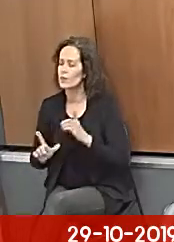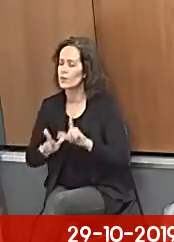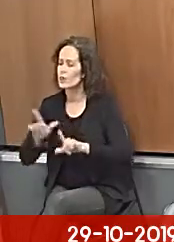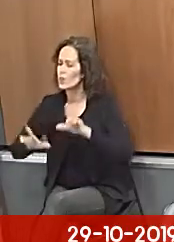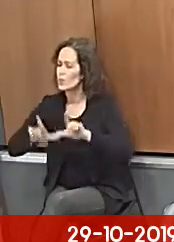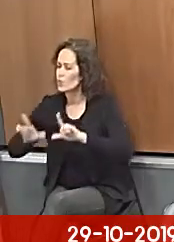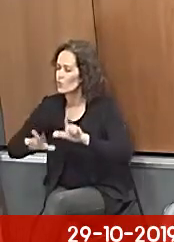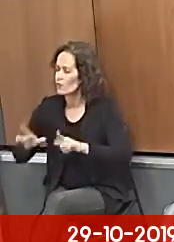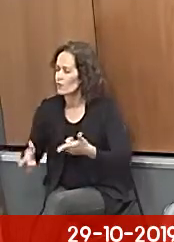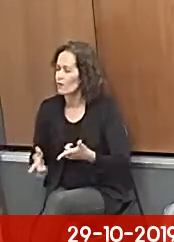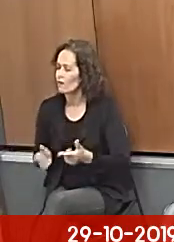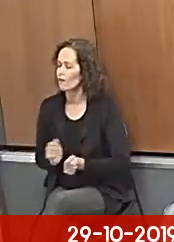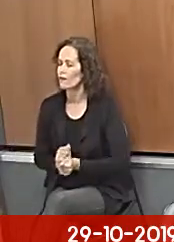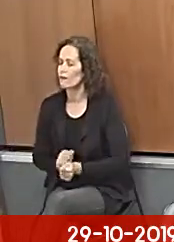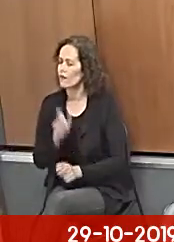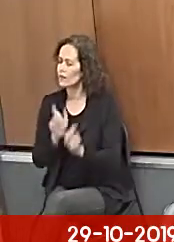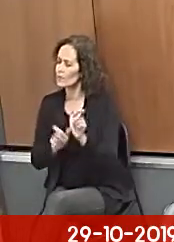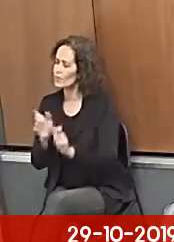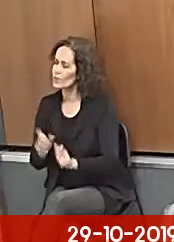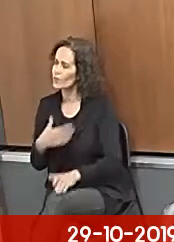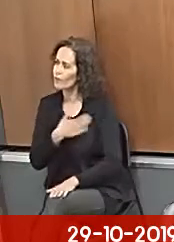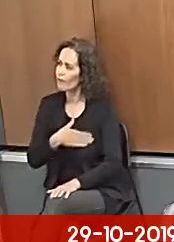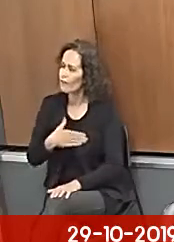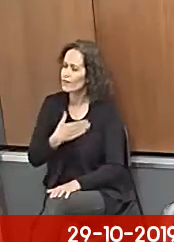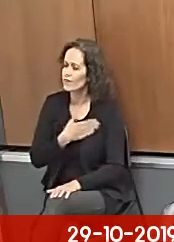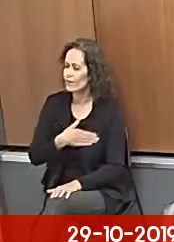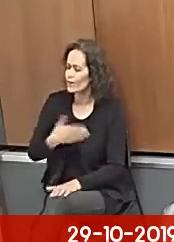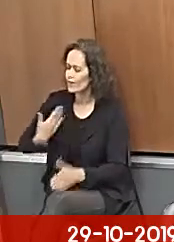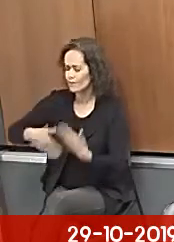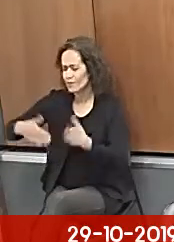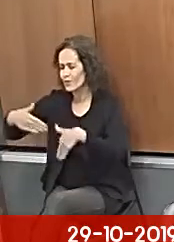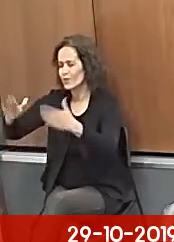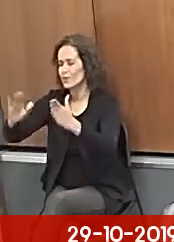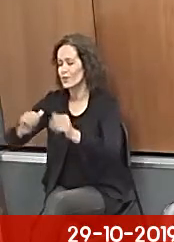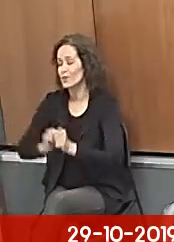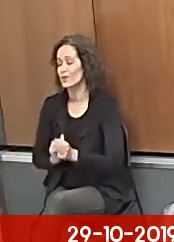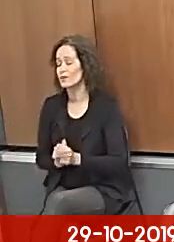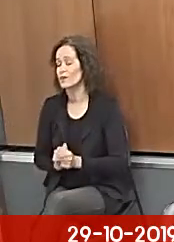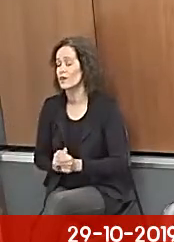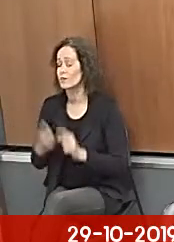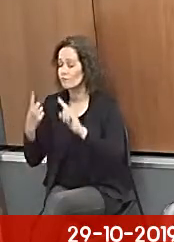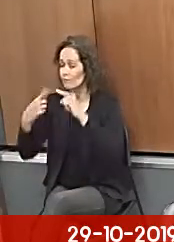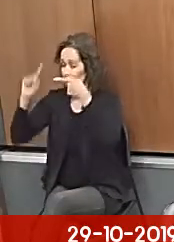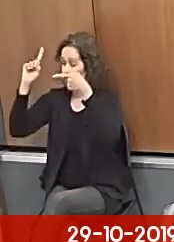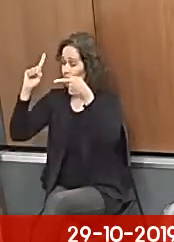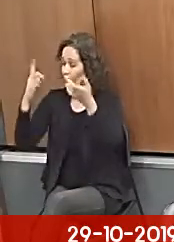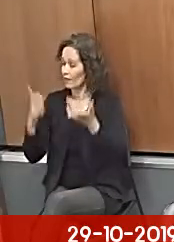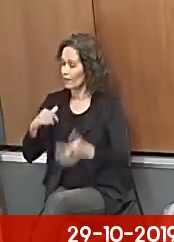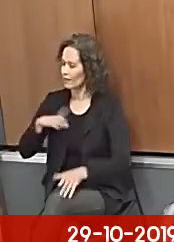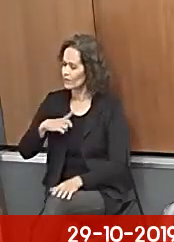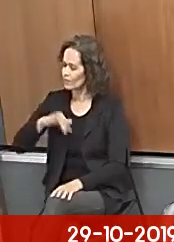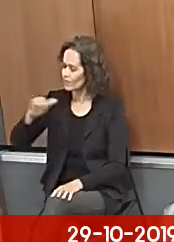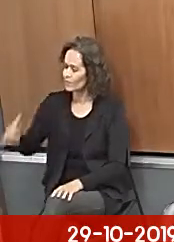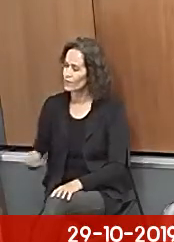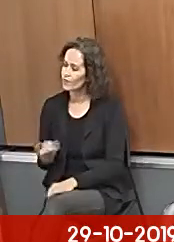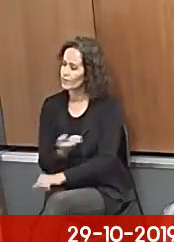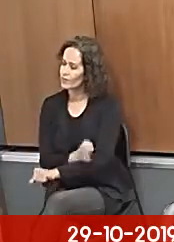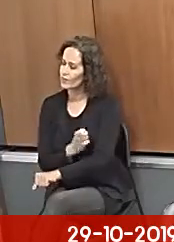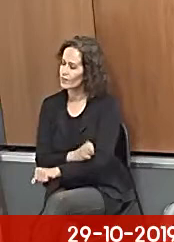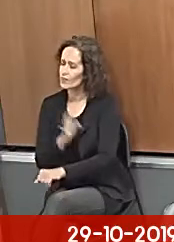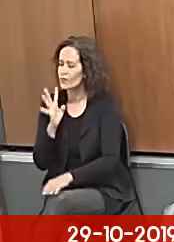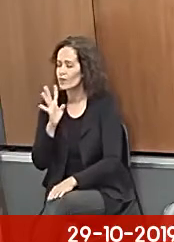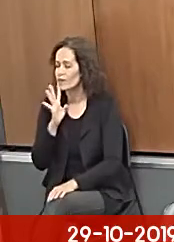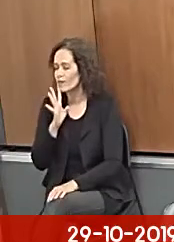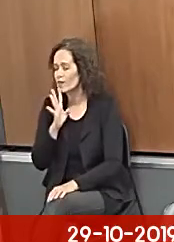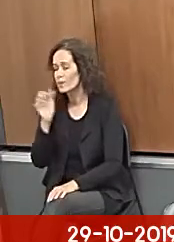o menino vai tomando gosto e sim vai. No programa Superar, eu tive a oportunidade, no meu processo de estágio, de conhecer uma menina chamada